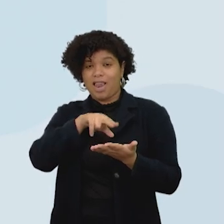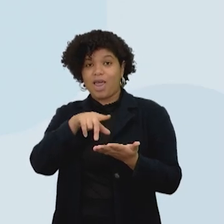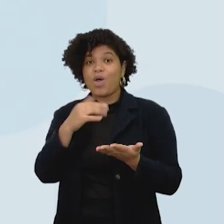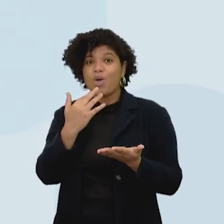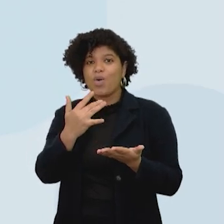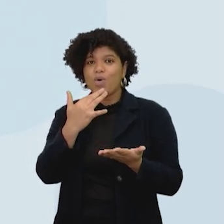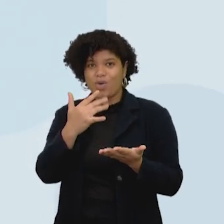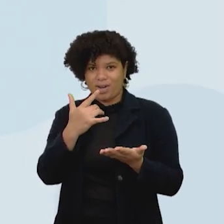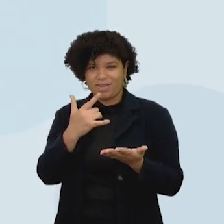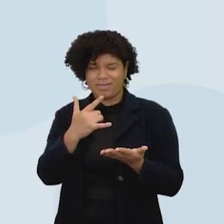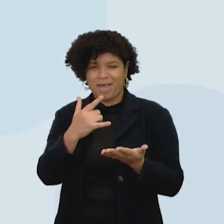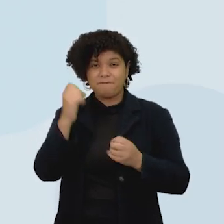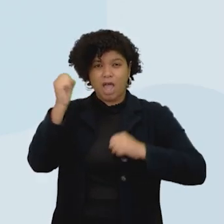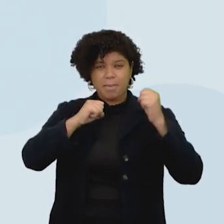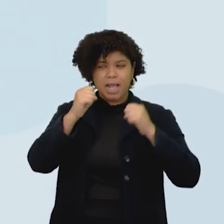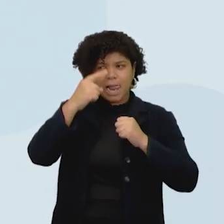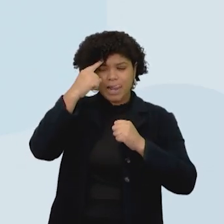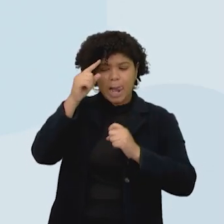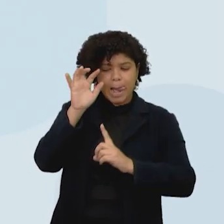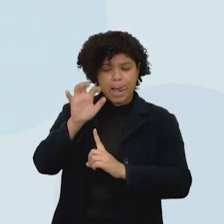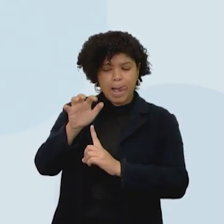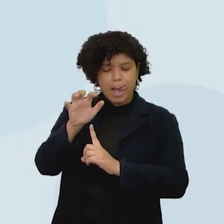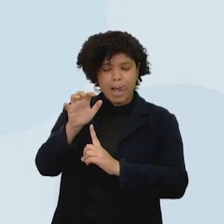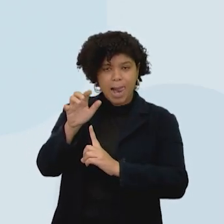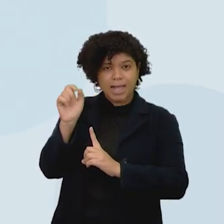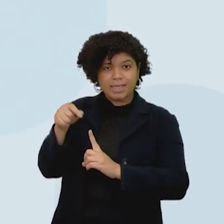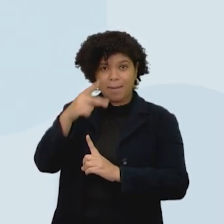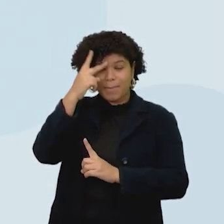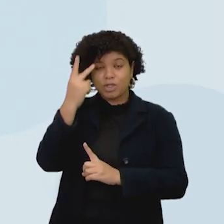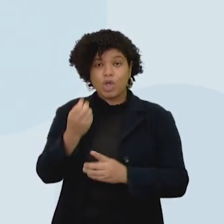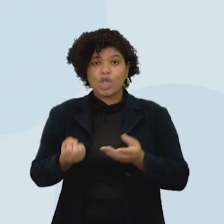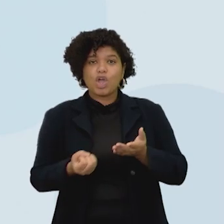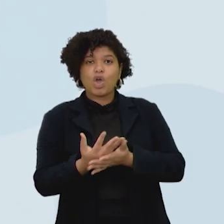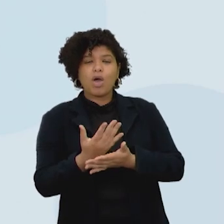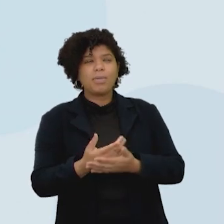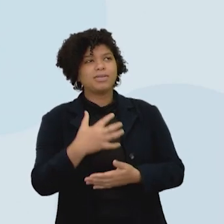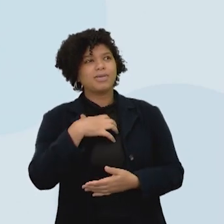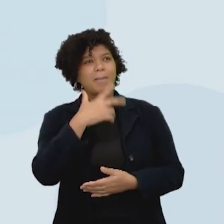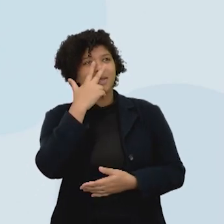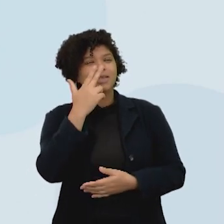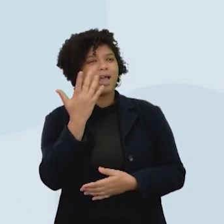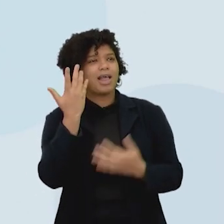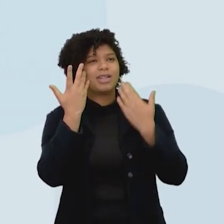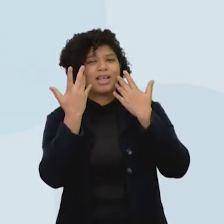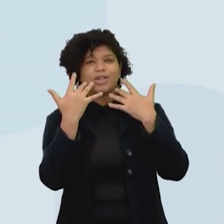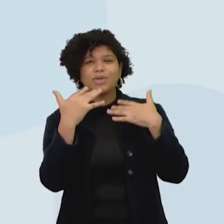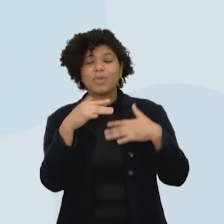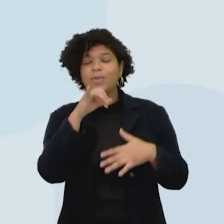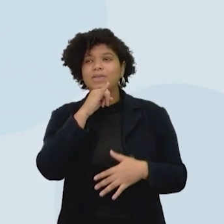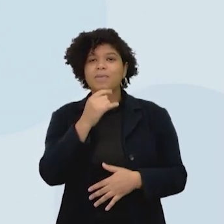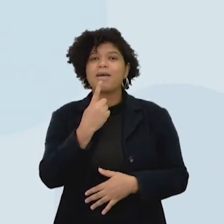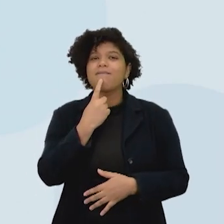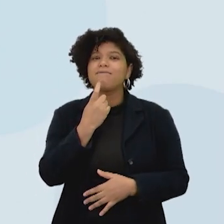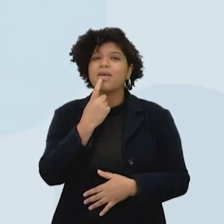vezes, o objetivo é simular uma cor que seria percebida pelo consumidor como se fosse natural, como a adição do corante vermelho a um glacê de